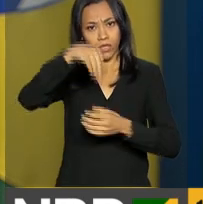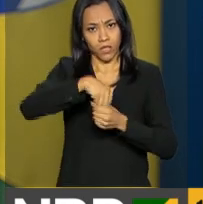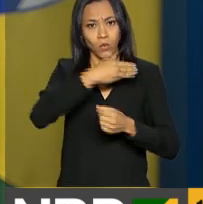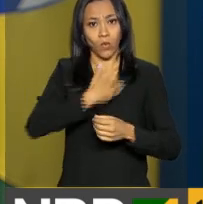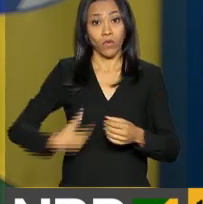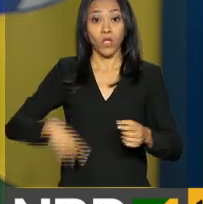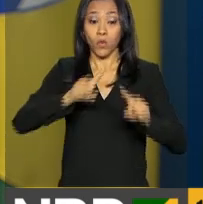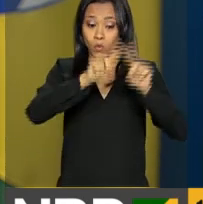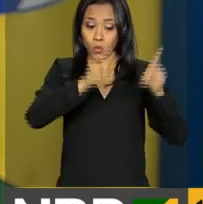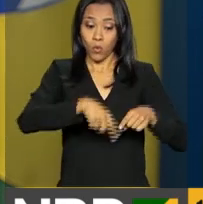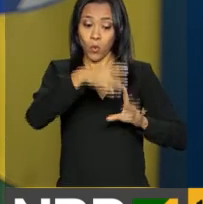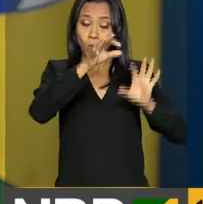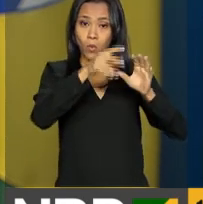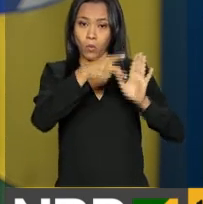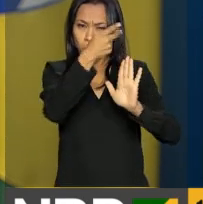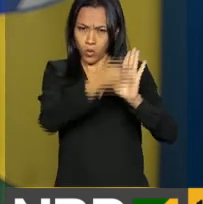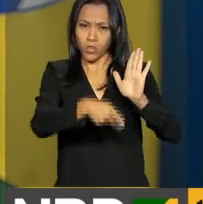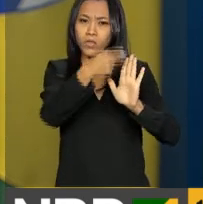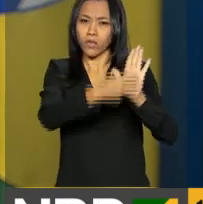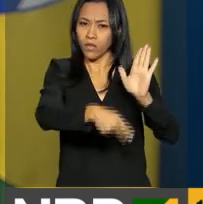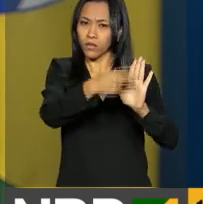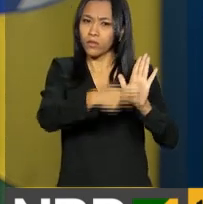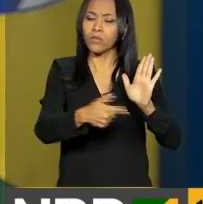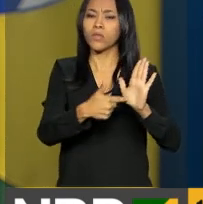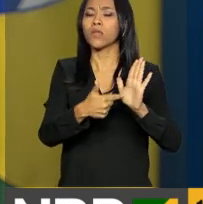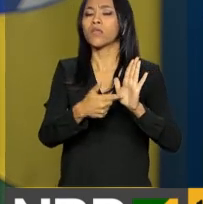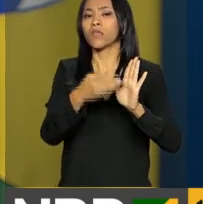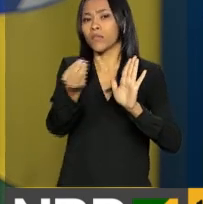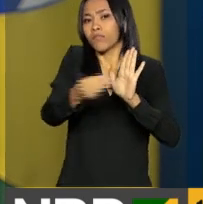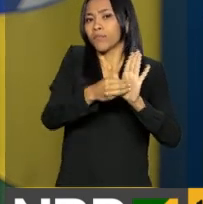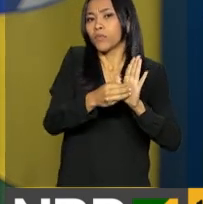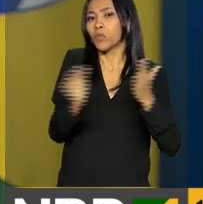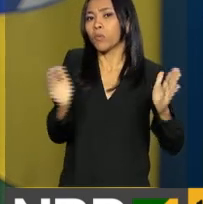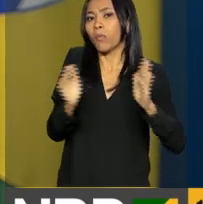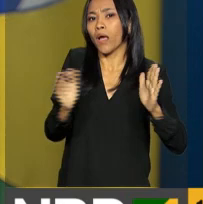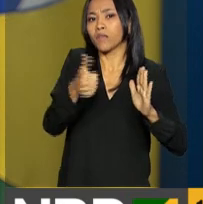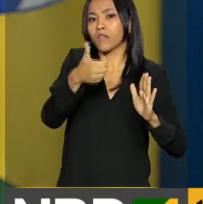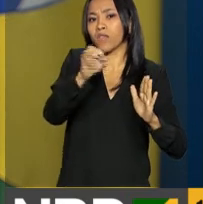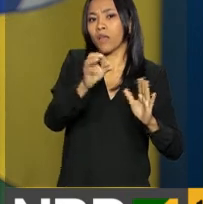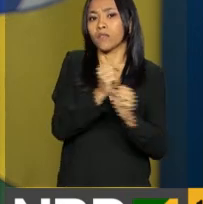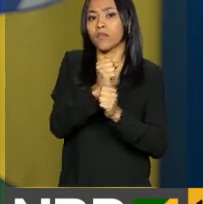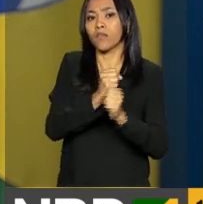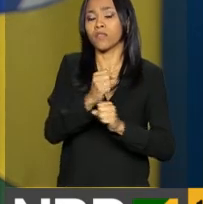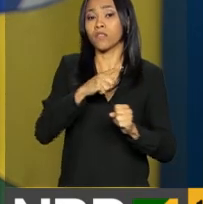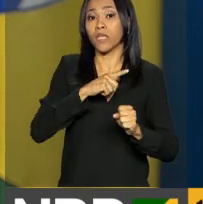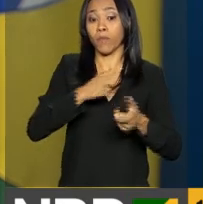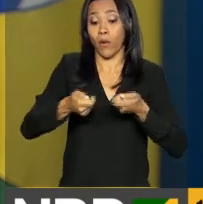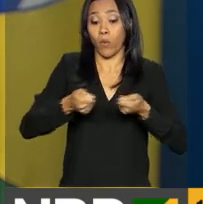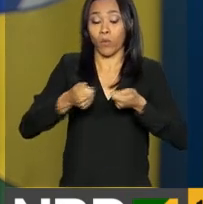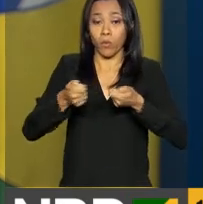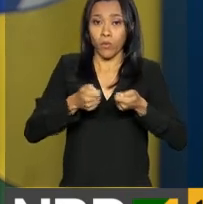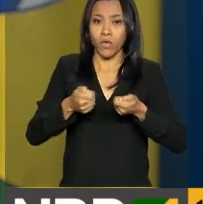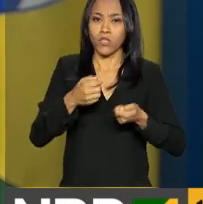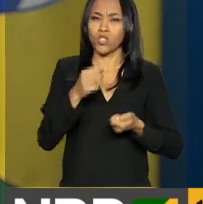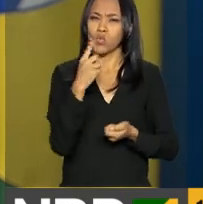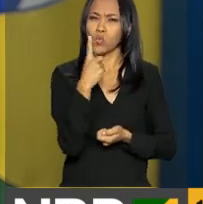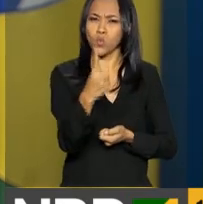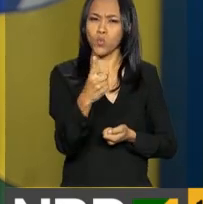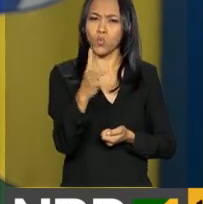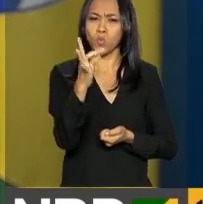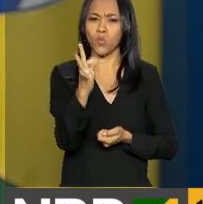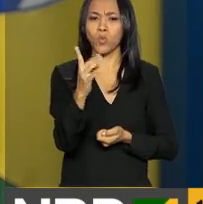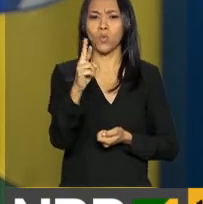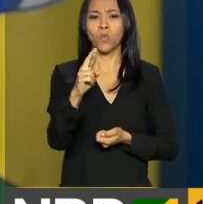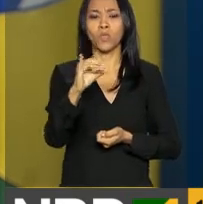projeto original, num prazo de 10 anos, você teria uma economia de praticamente um trilhão, não é, Meirelles? Um trilhão